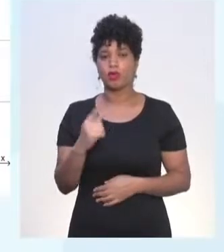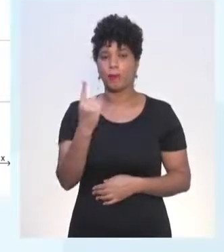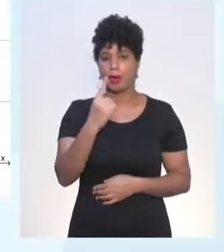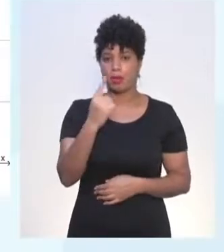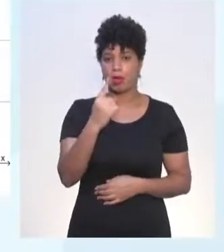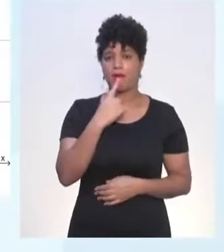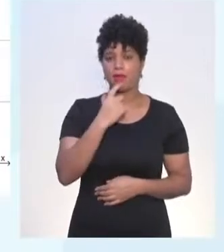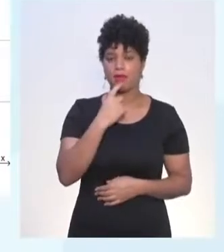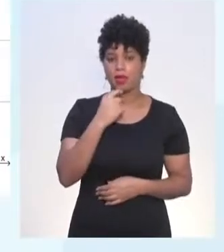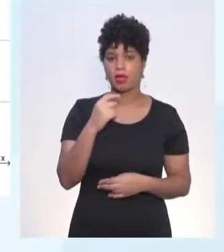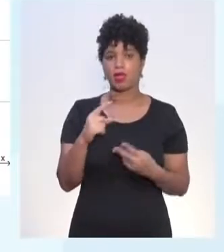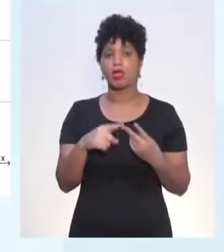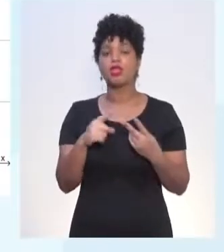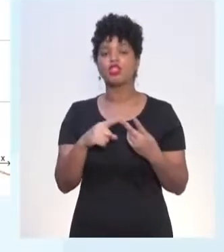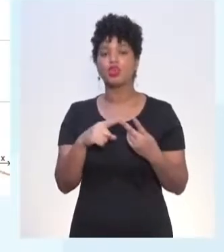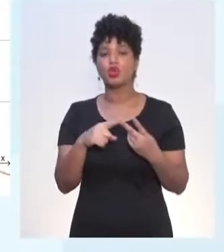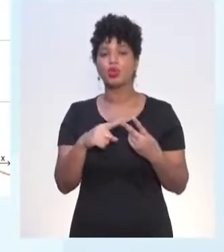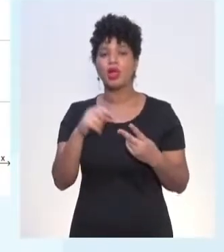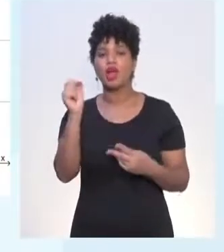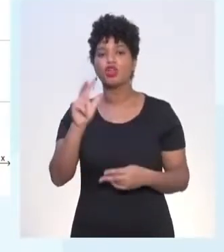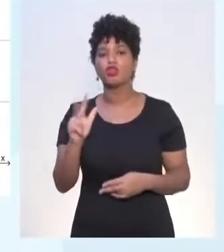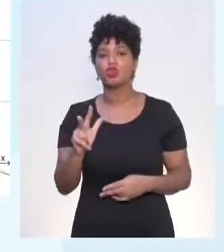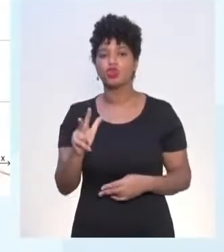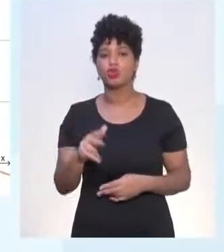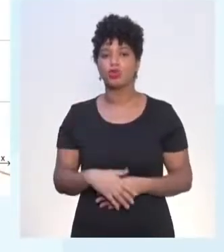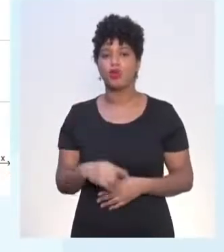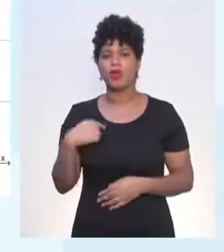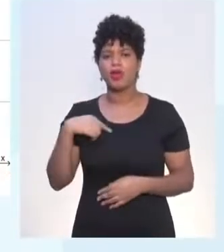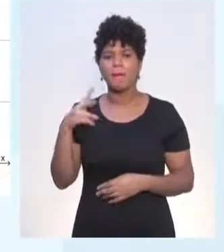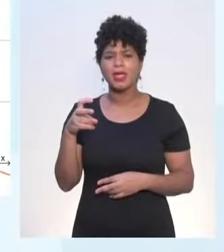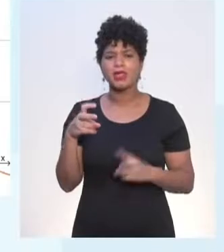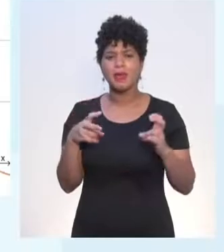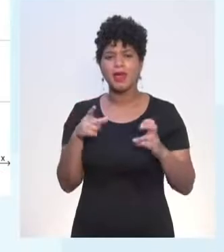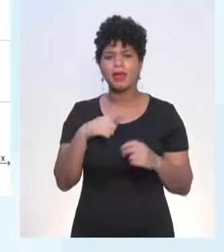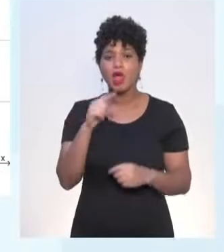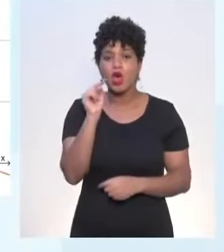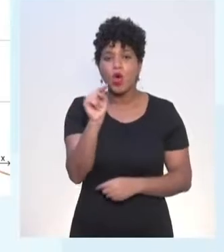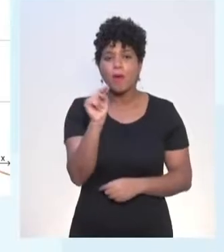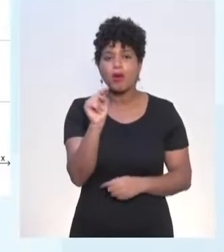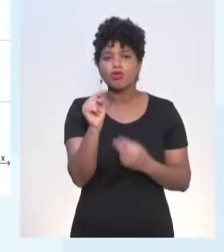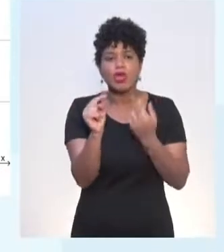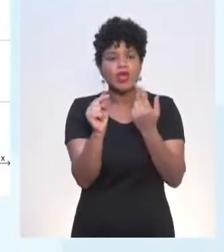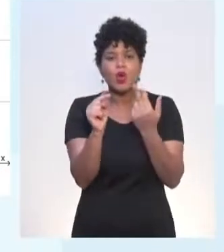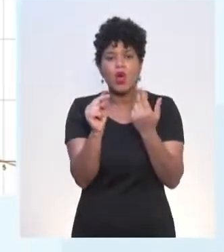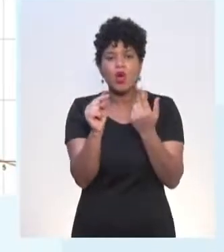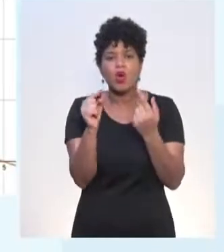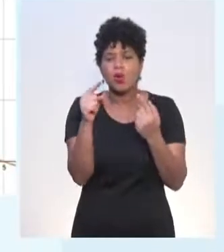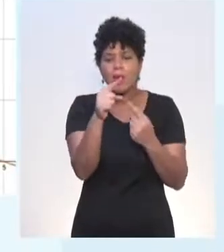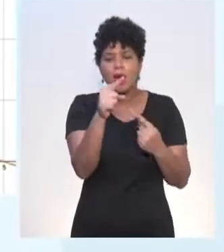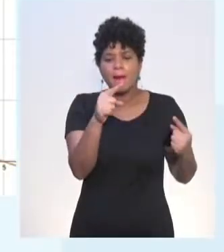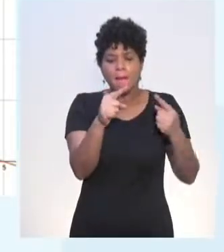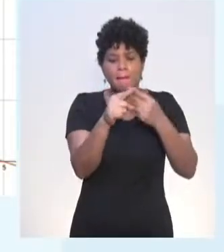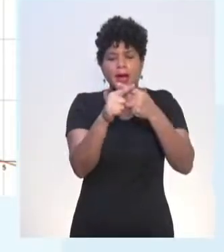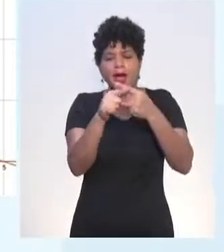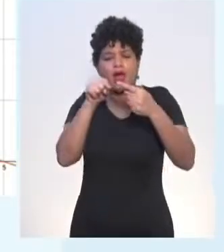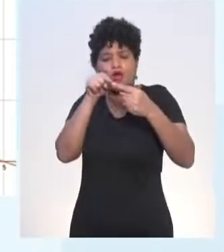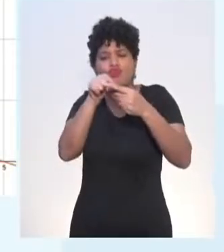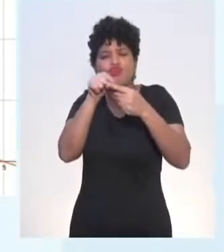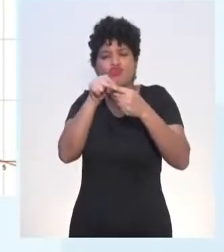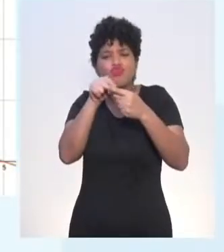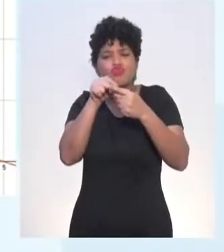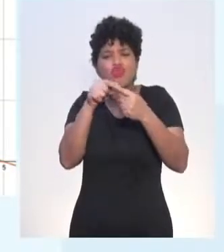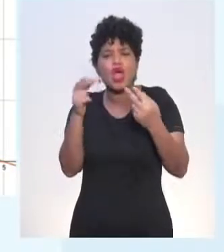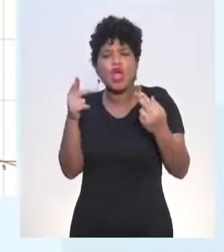da segunda. O que eu vou fazer? Ó, repara no seguinte, tem um ponto em comum. Esse ponto